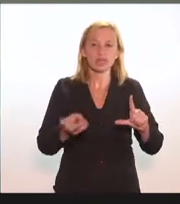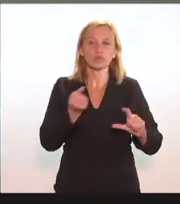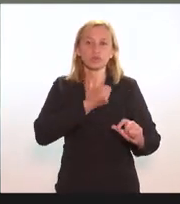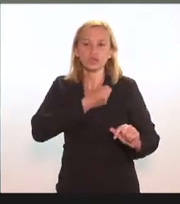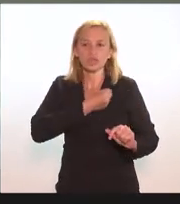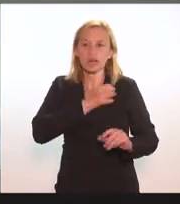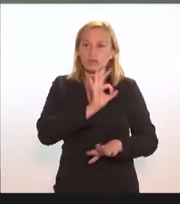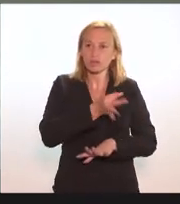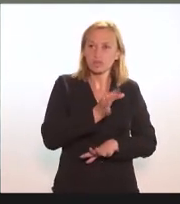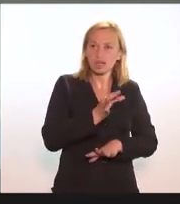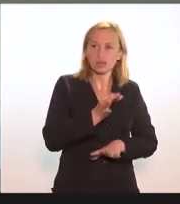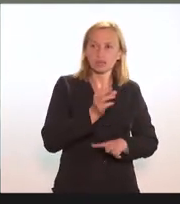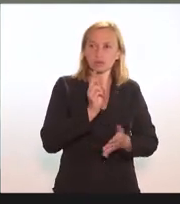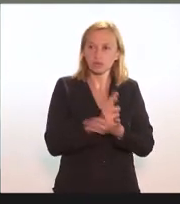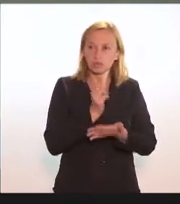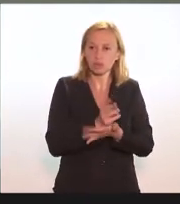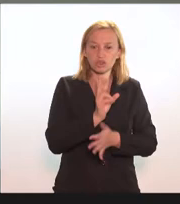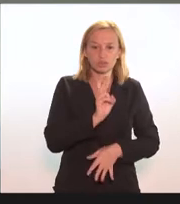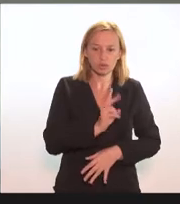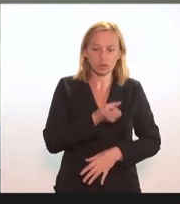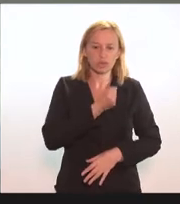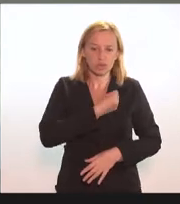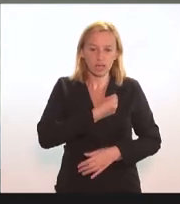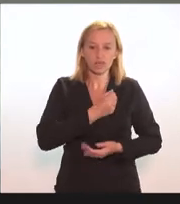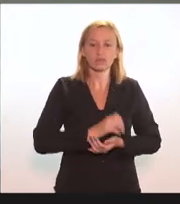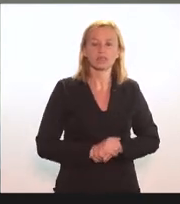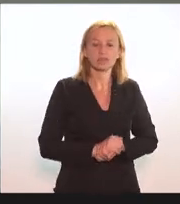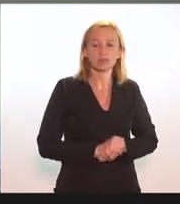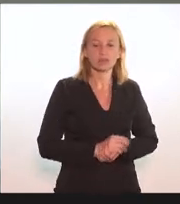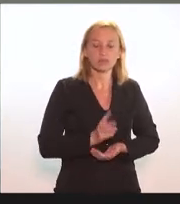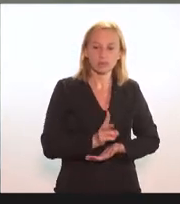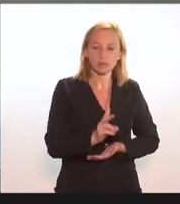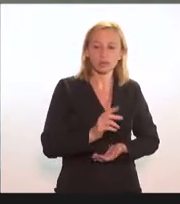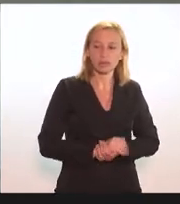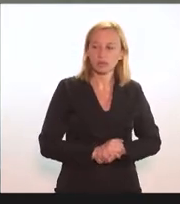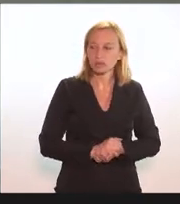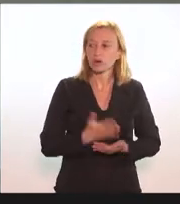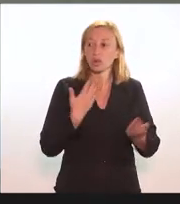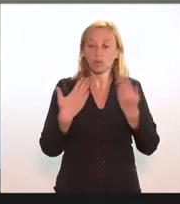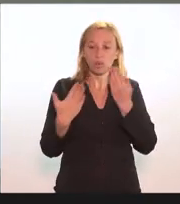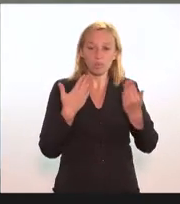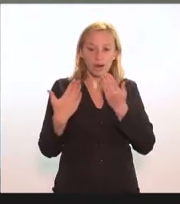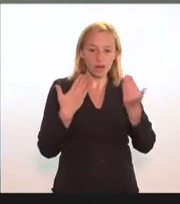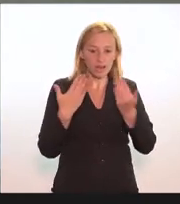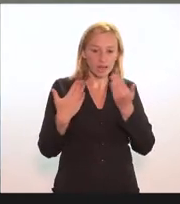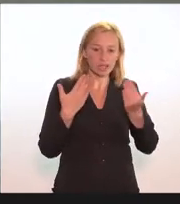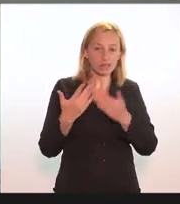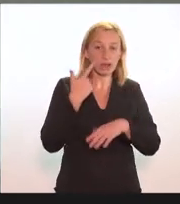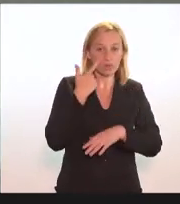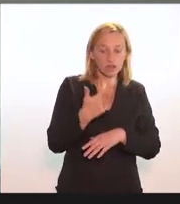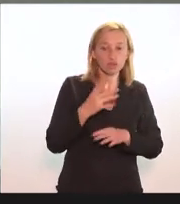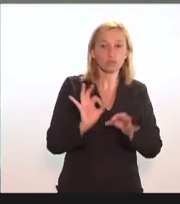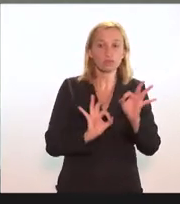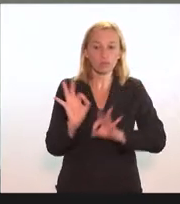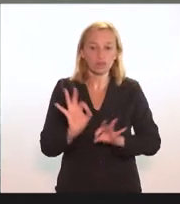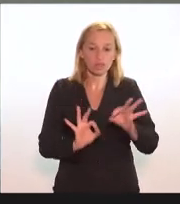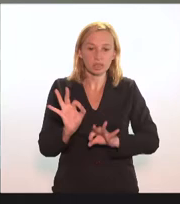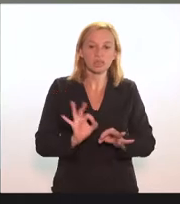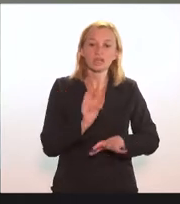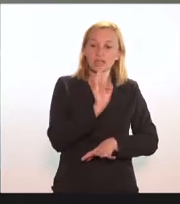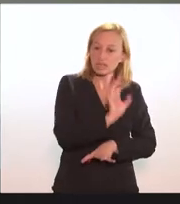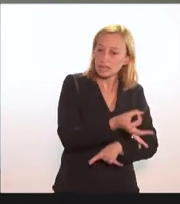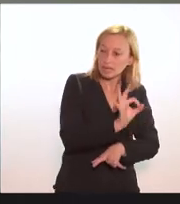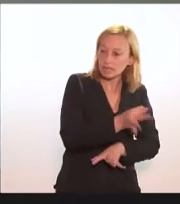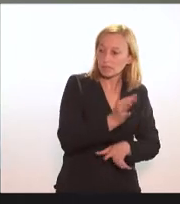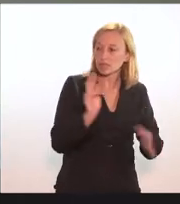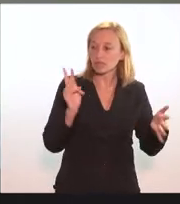que são os mesmos dados que o conselho de supervisão acompanha, comparei o que estava previsto no plano e o que efetivamente